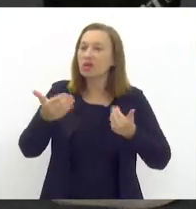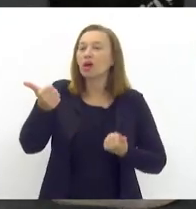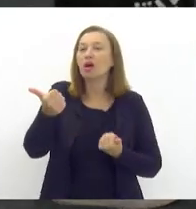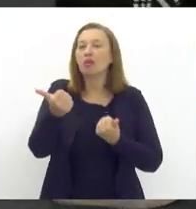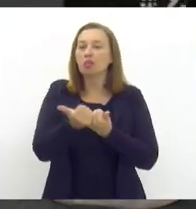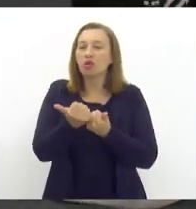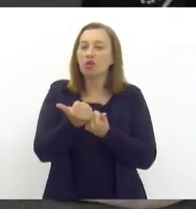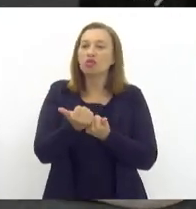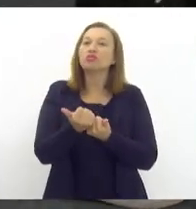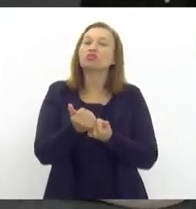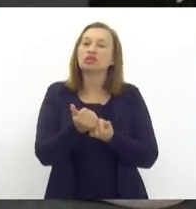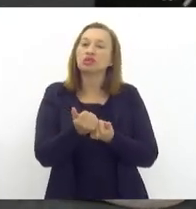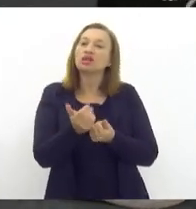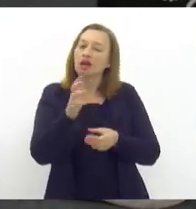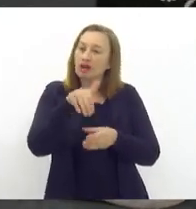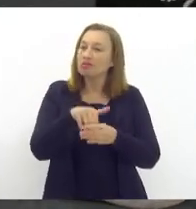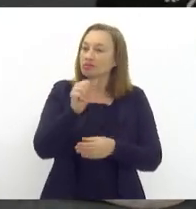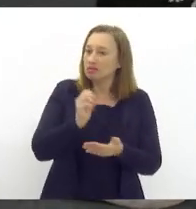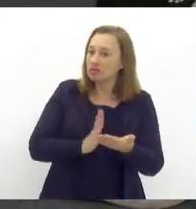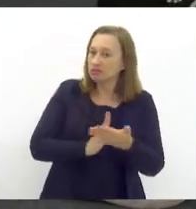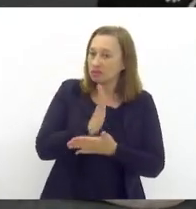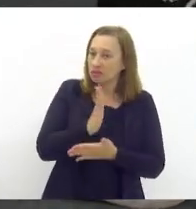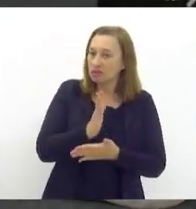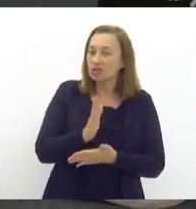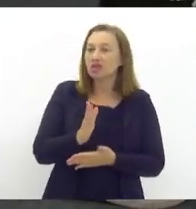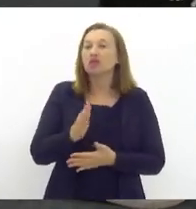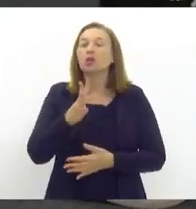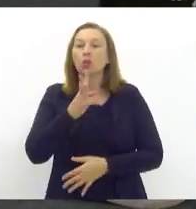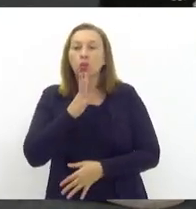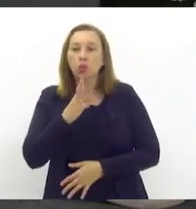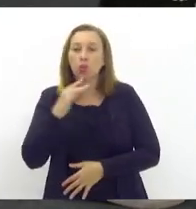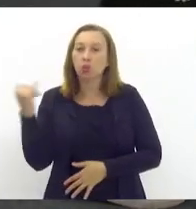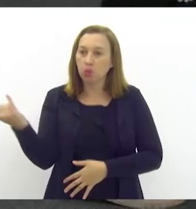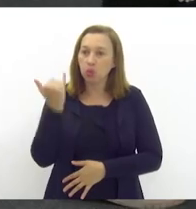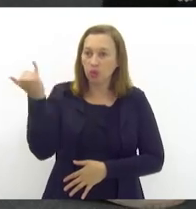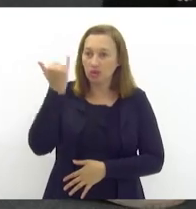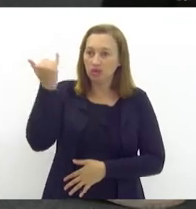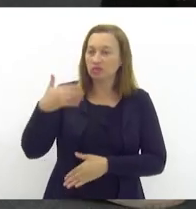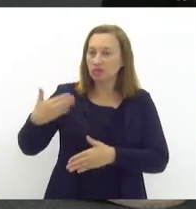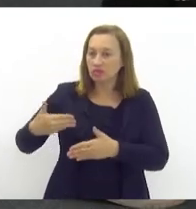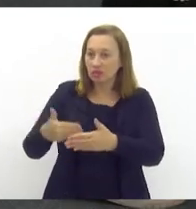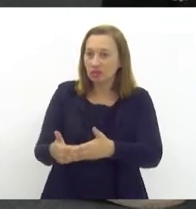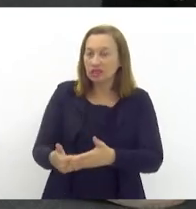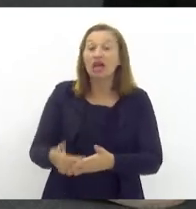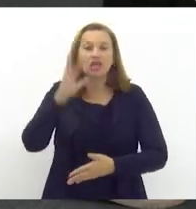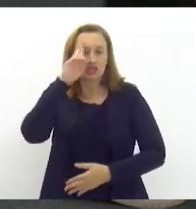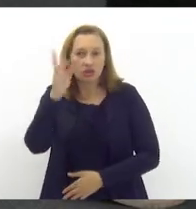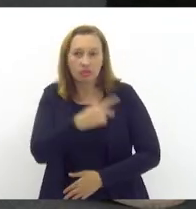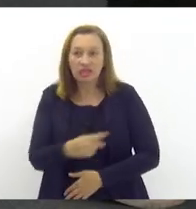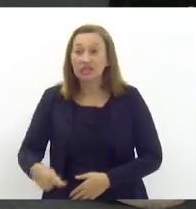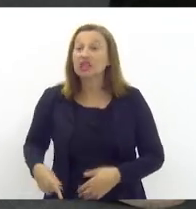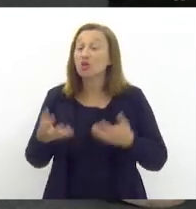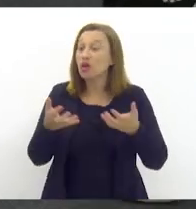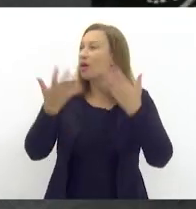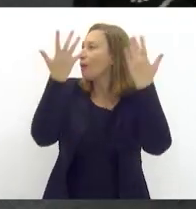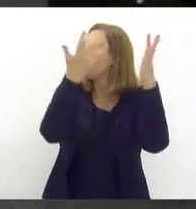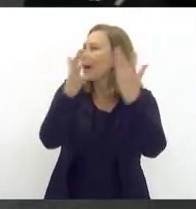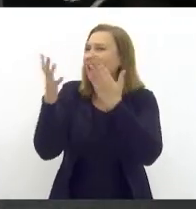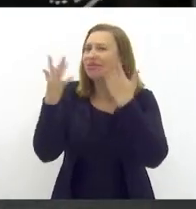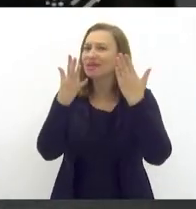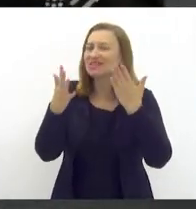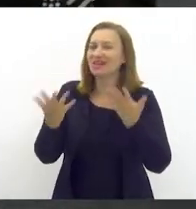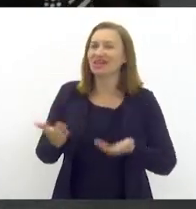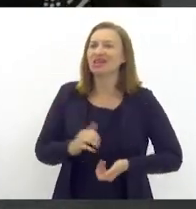voto favorável e também reconhecimento da importância desse processo. E, senhor presidente, eu quero saudar aqui,